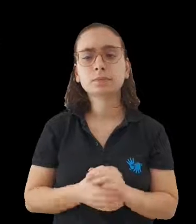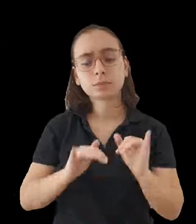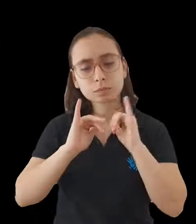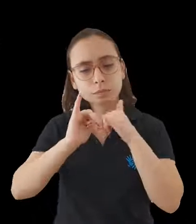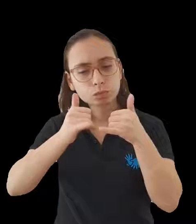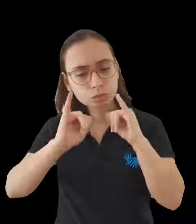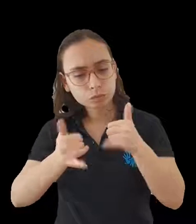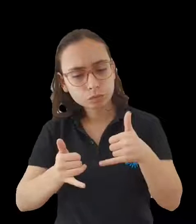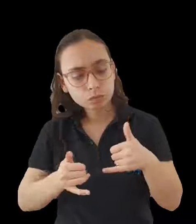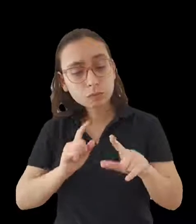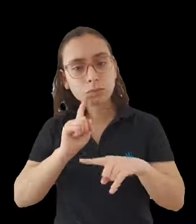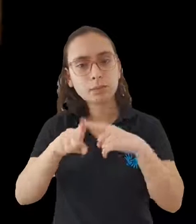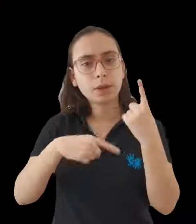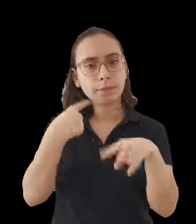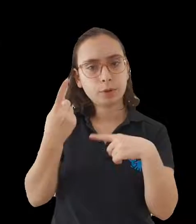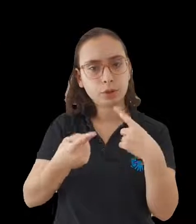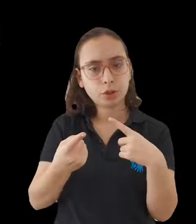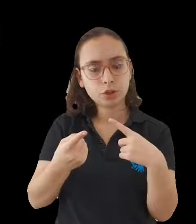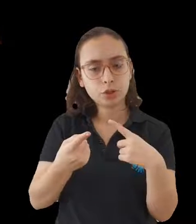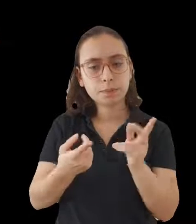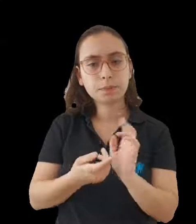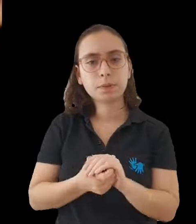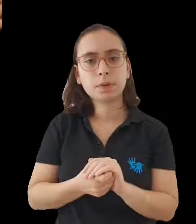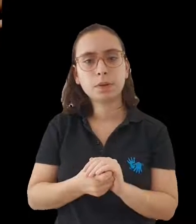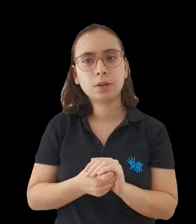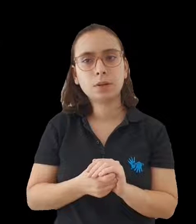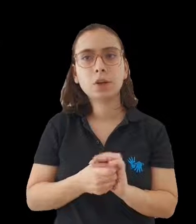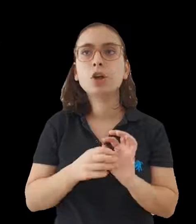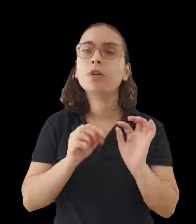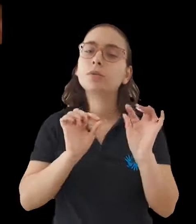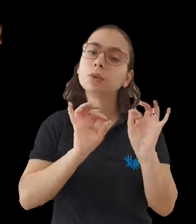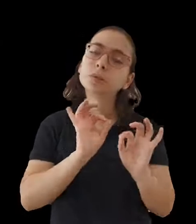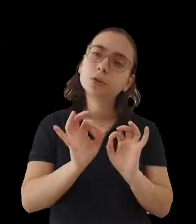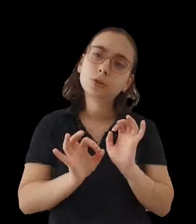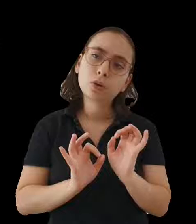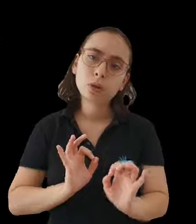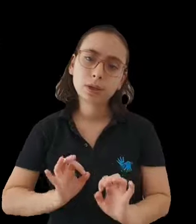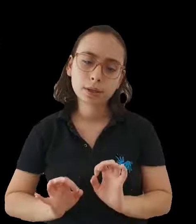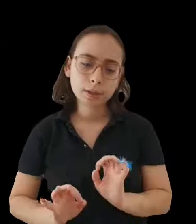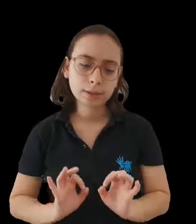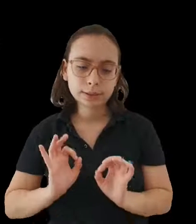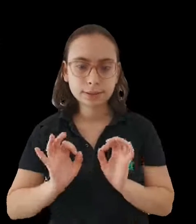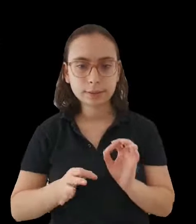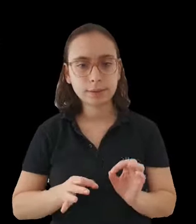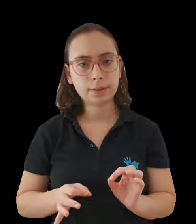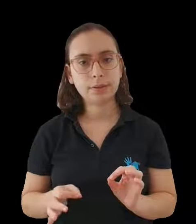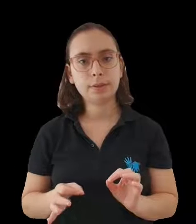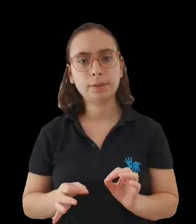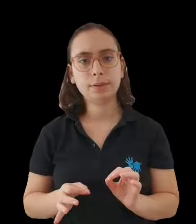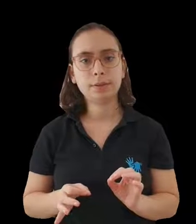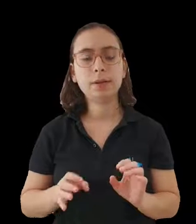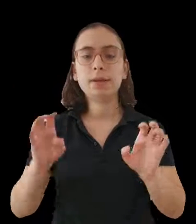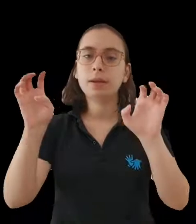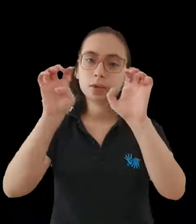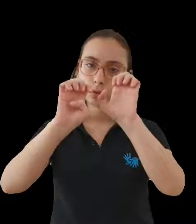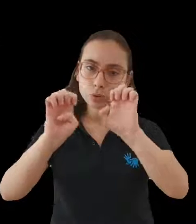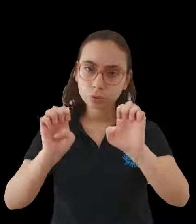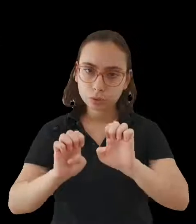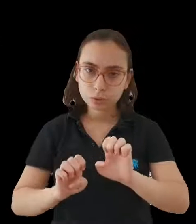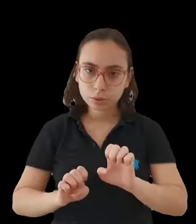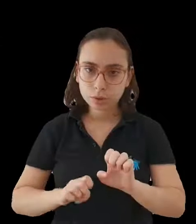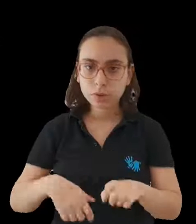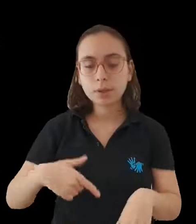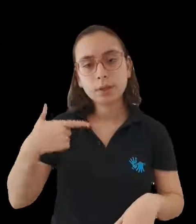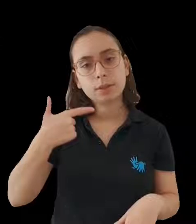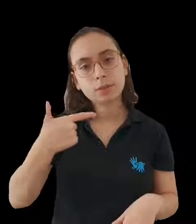E depois vocês vão reorganizando a estrutura. A segunda história